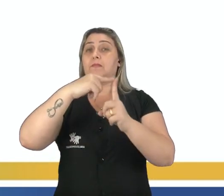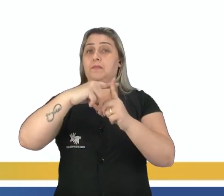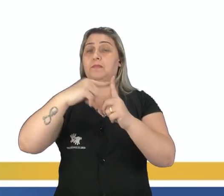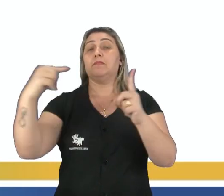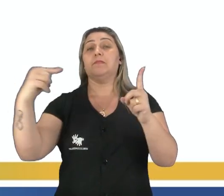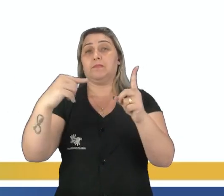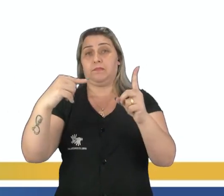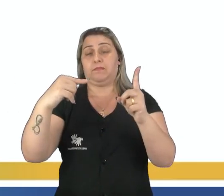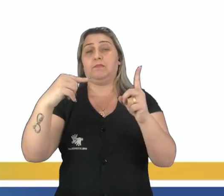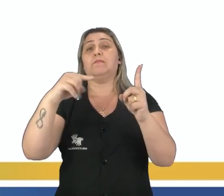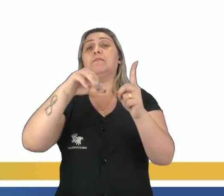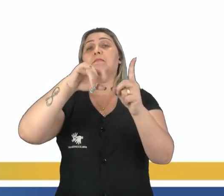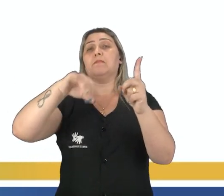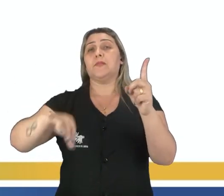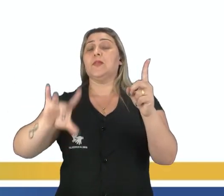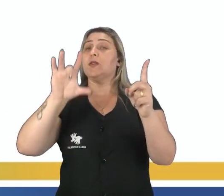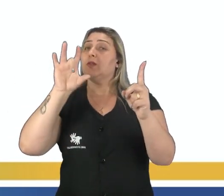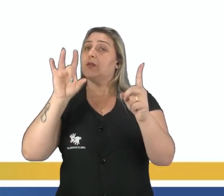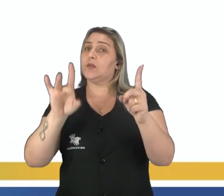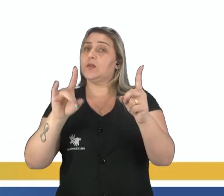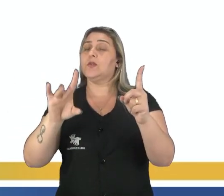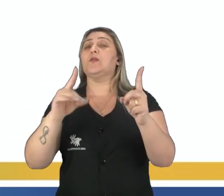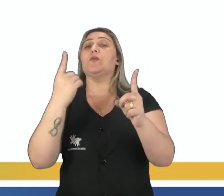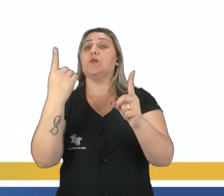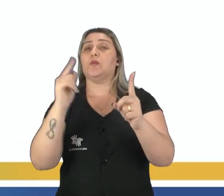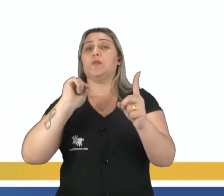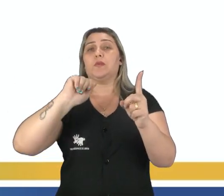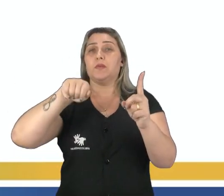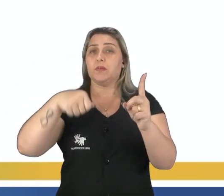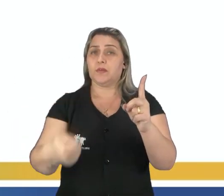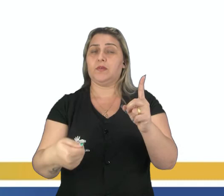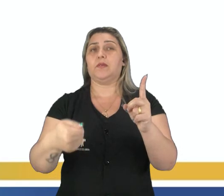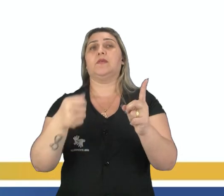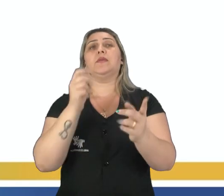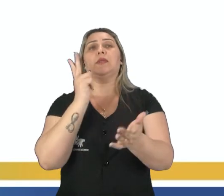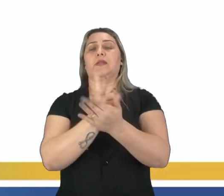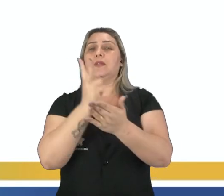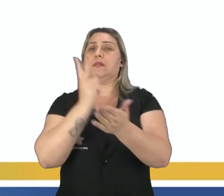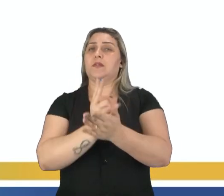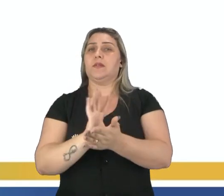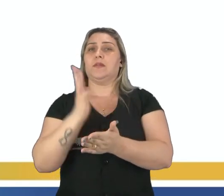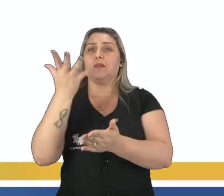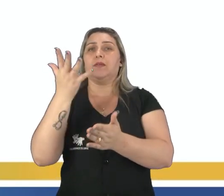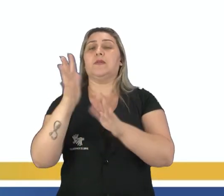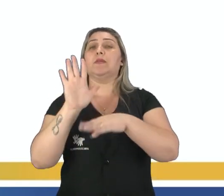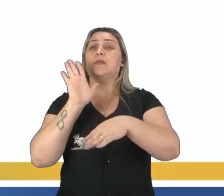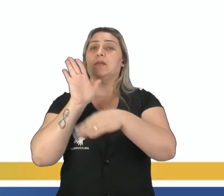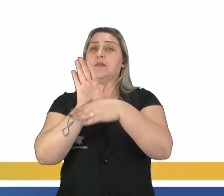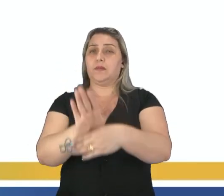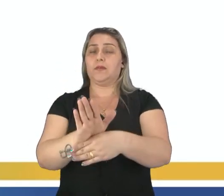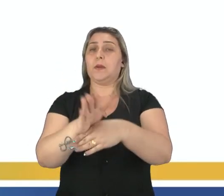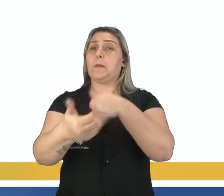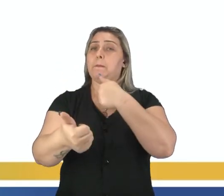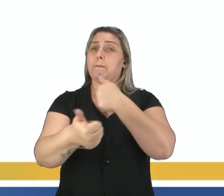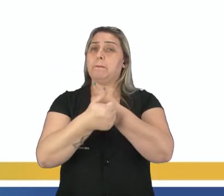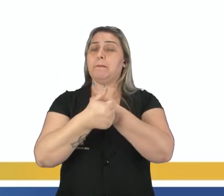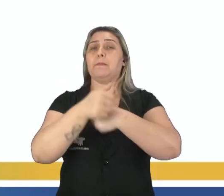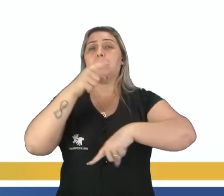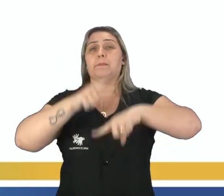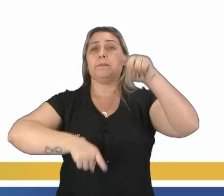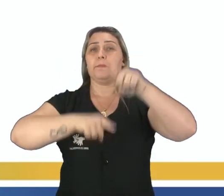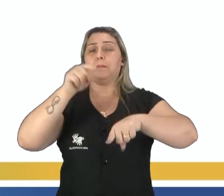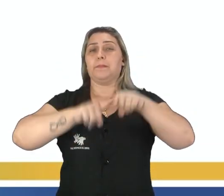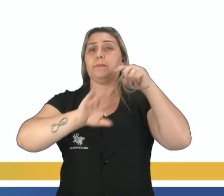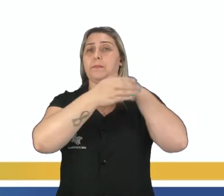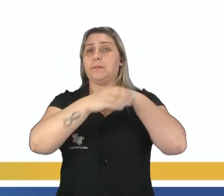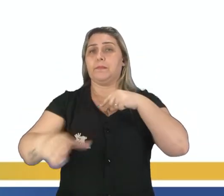oposto foram descarregadas, ficou somente a carga de um sinal. Então, vai acontecer sempre dessa forma a indução. Quando se aproxima um corpo, as cargas